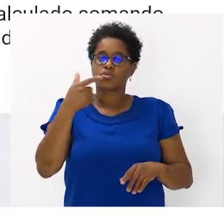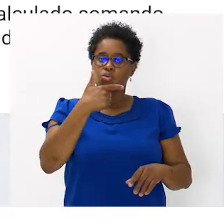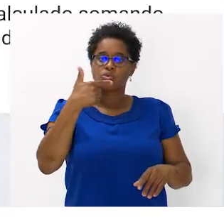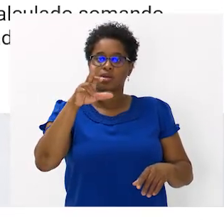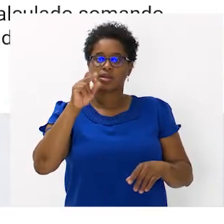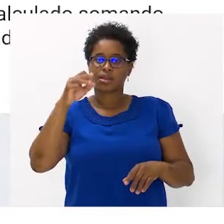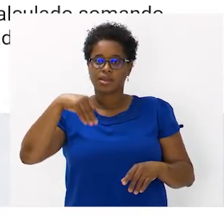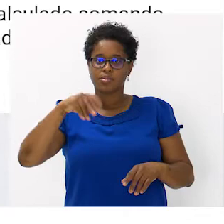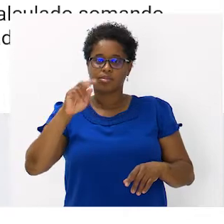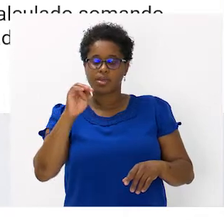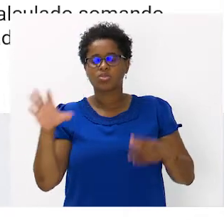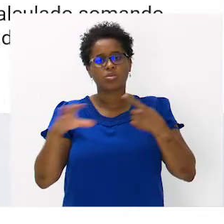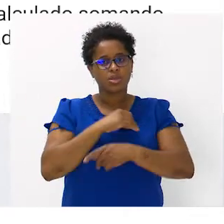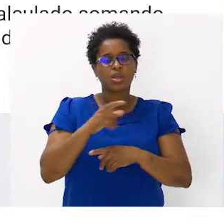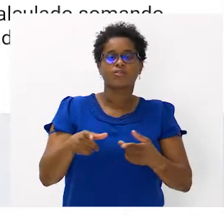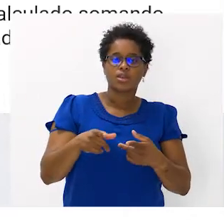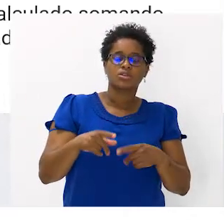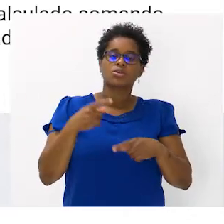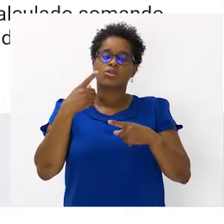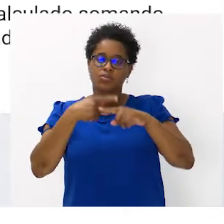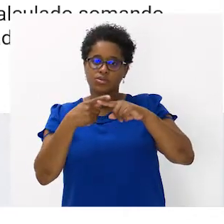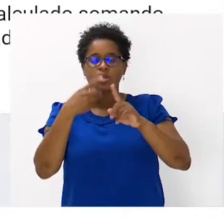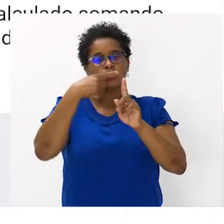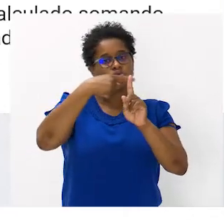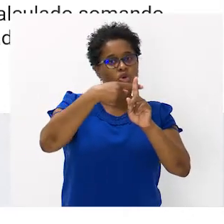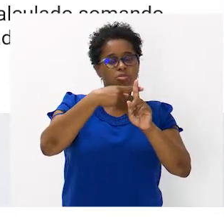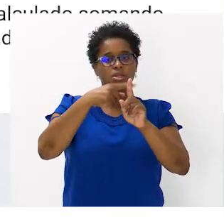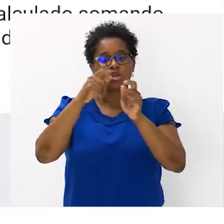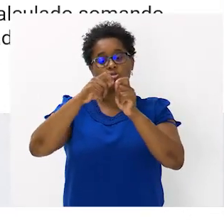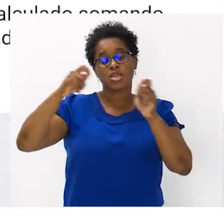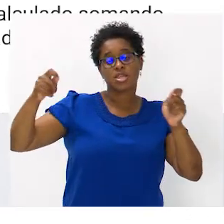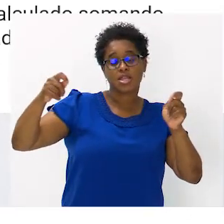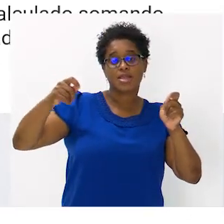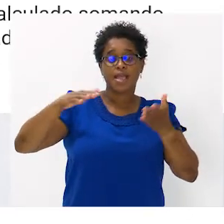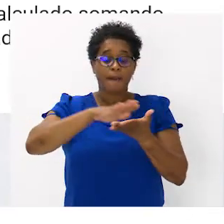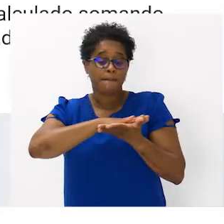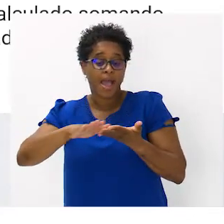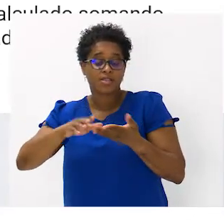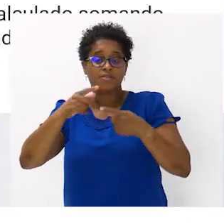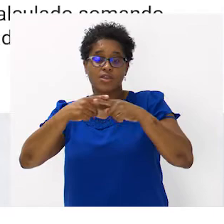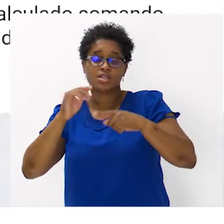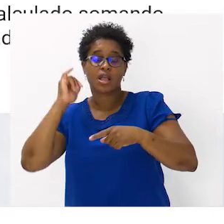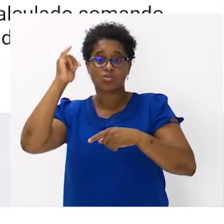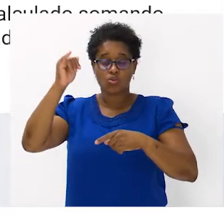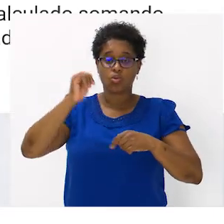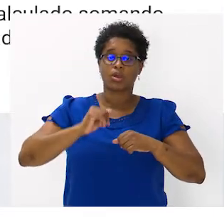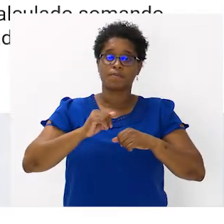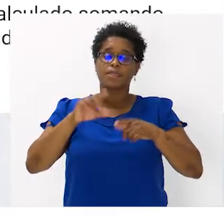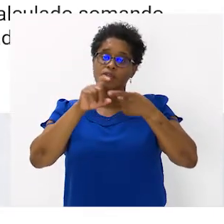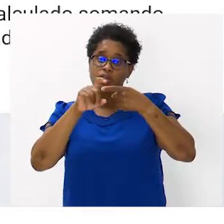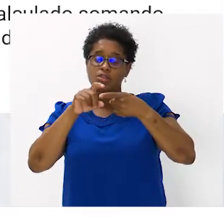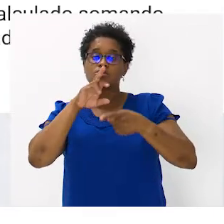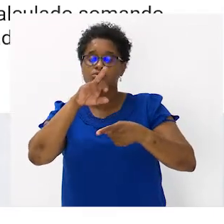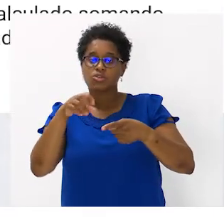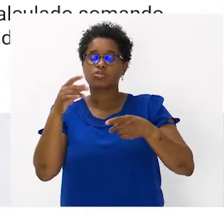obtida através do produto da soma das medidas das bases pela altura e dividindo o